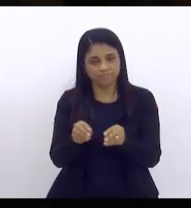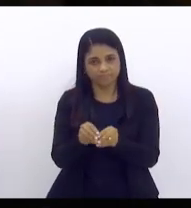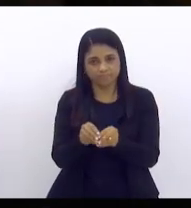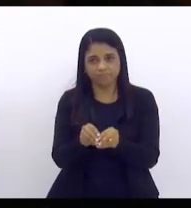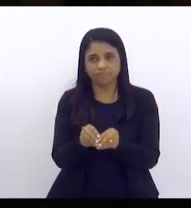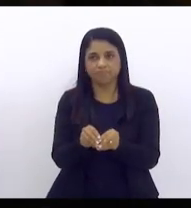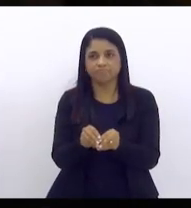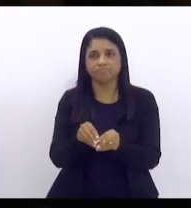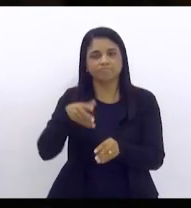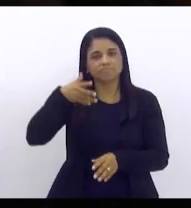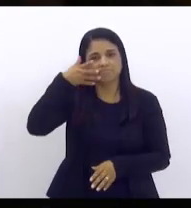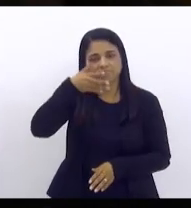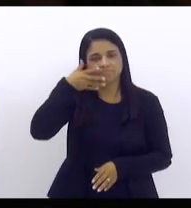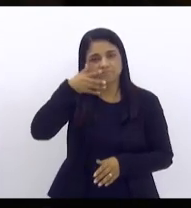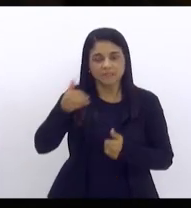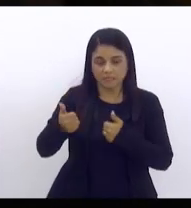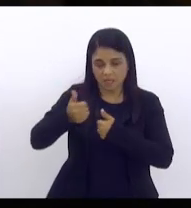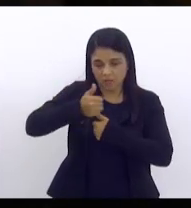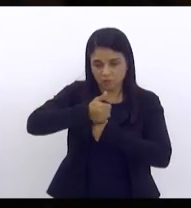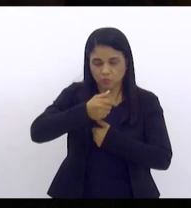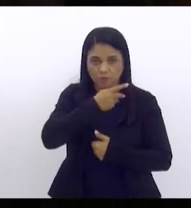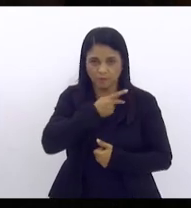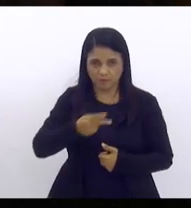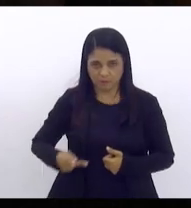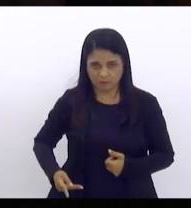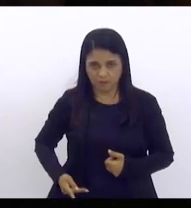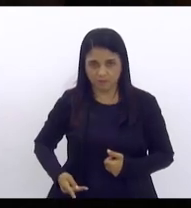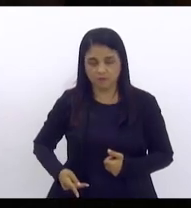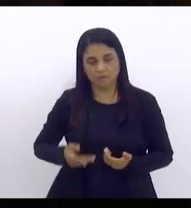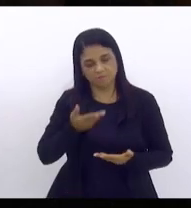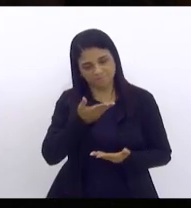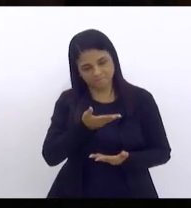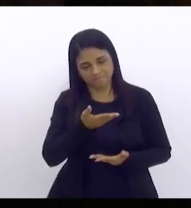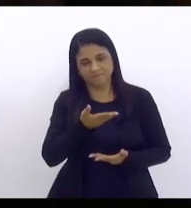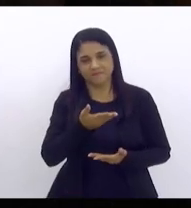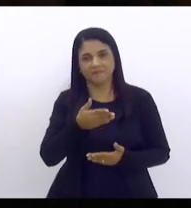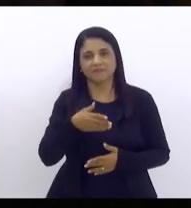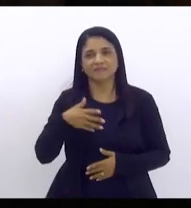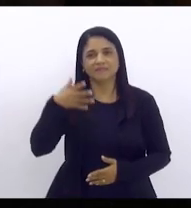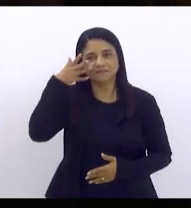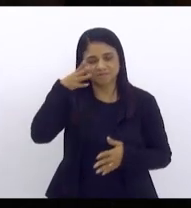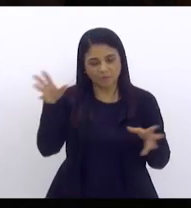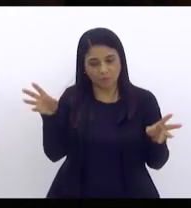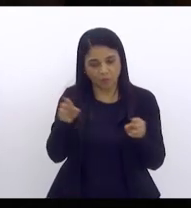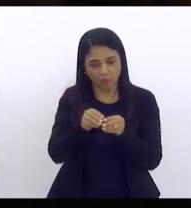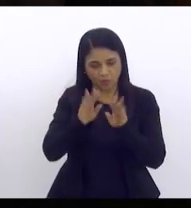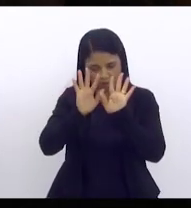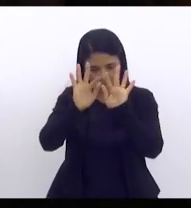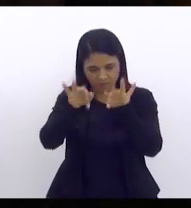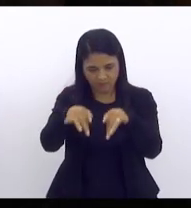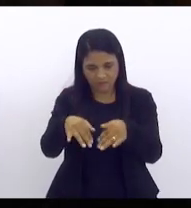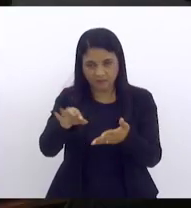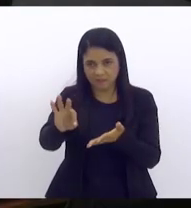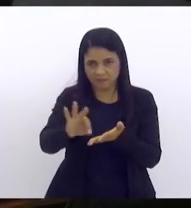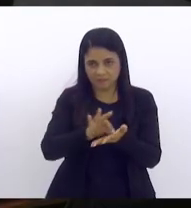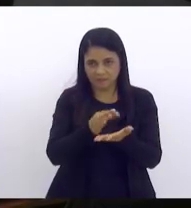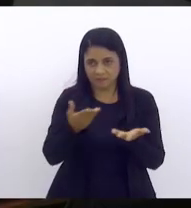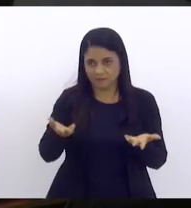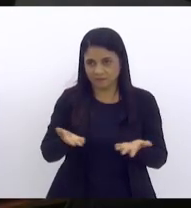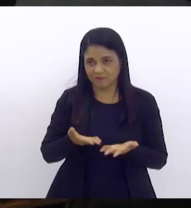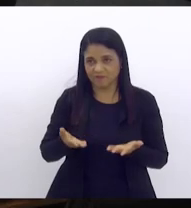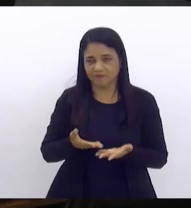aqui a minha fala e assumo aí a presidência para Sua Excelência encerrar as inscrições de hoje.